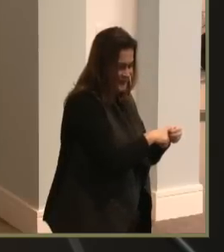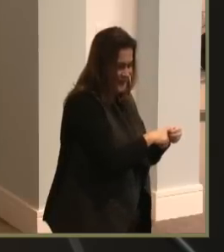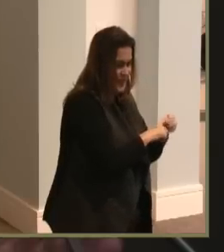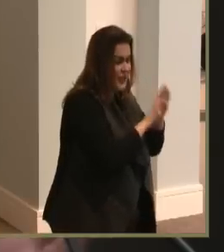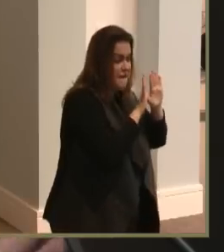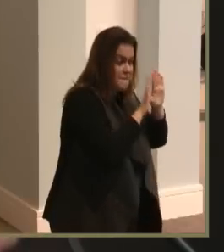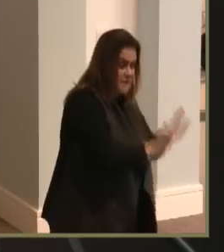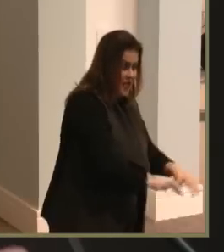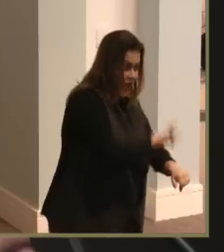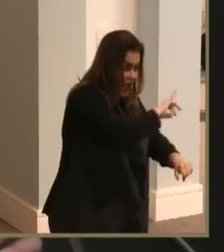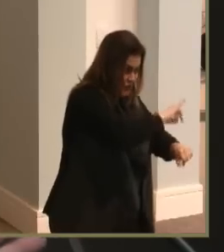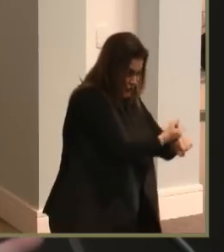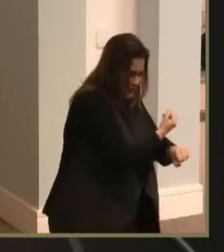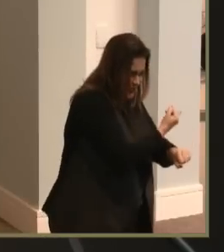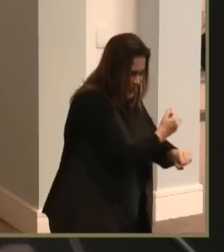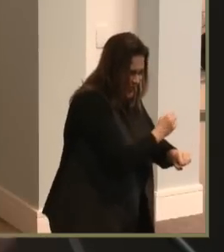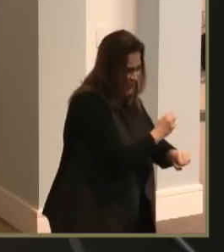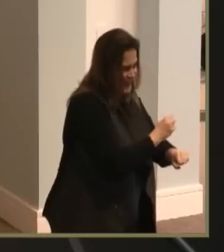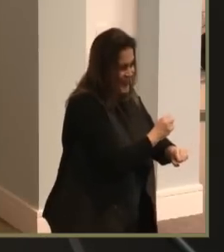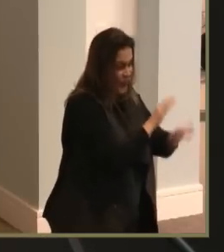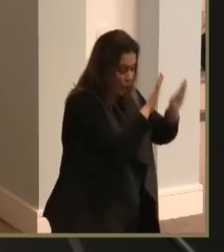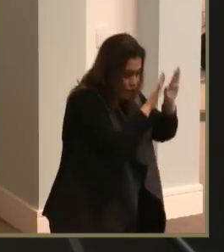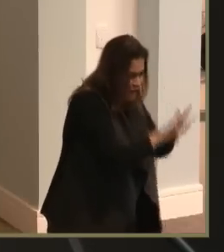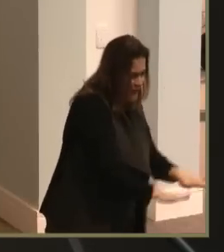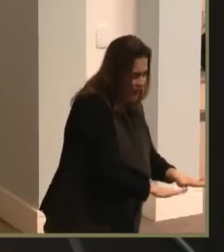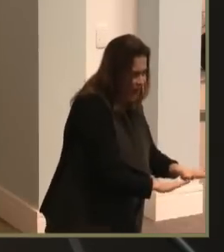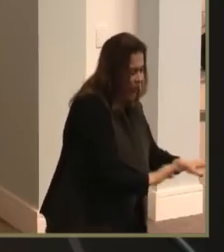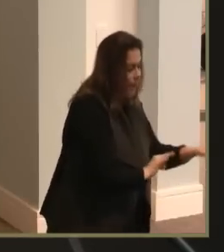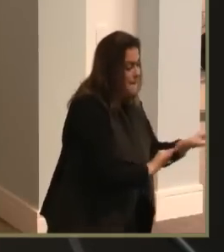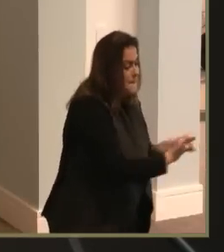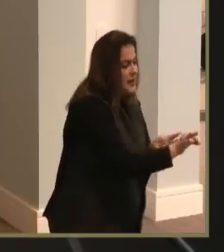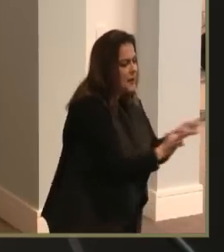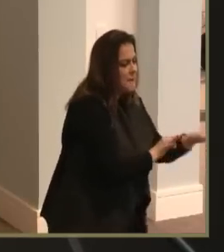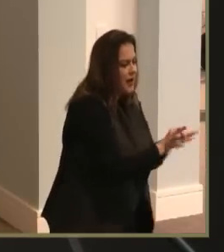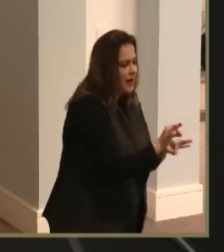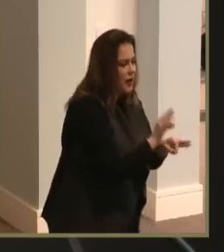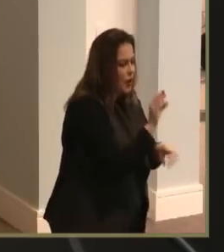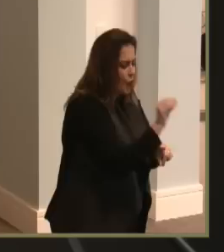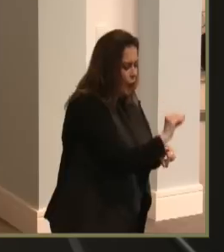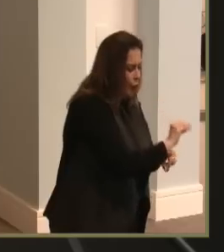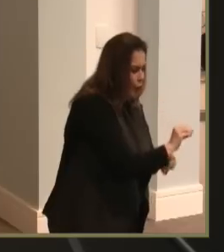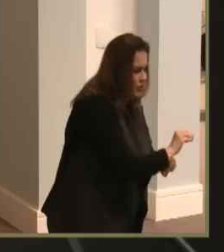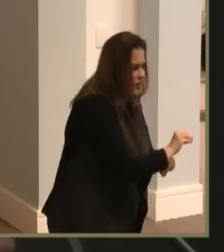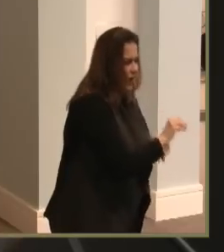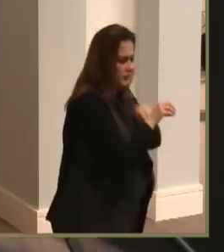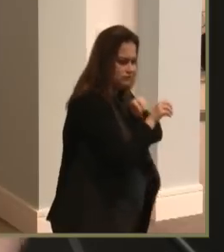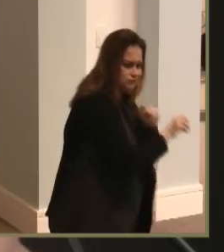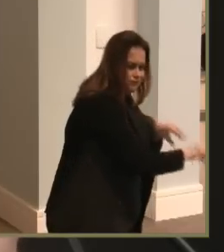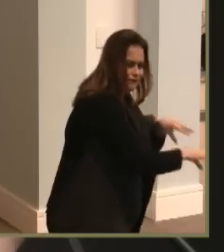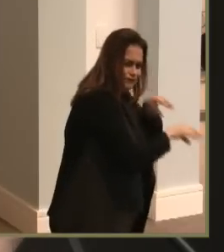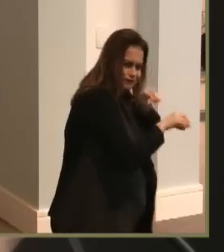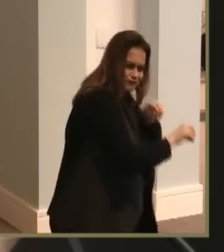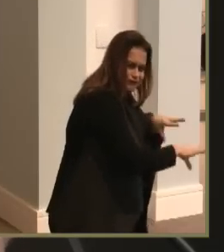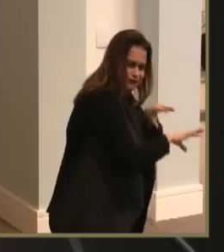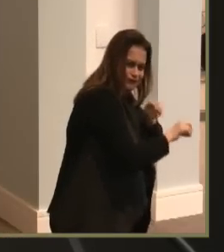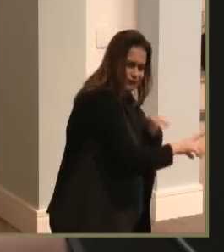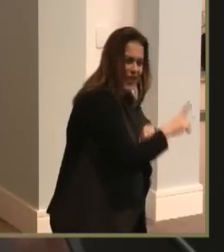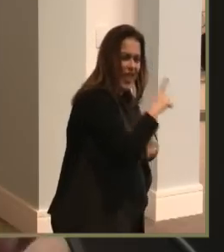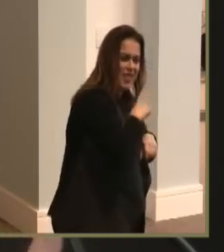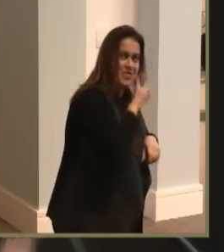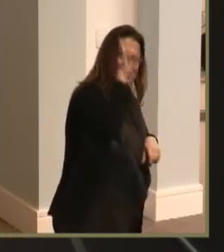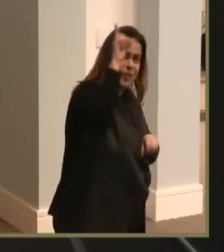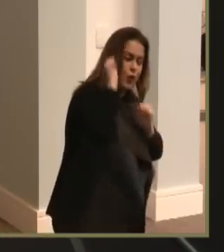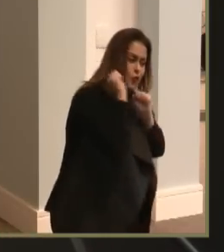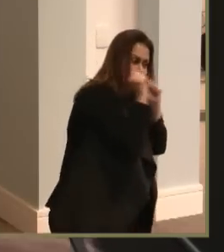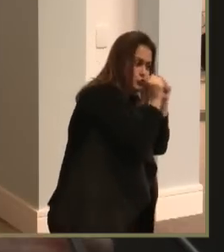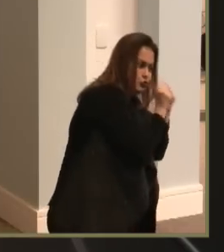Permanecer em Jerusalém é estar sendo preparado, sendo cuidado, orientado pelo Senhor, é ter a presença dEle, é